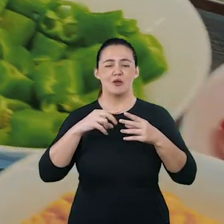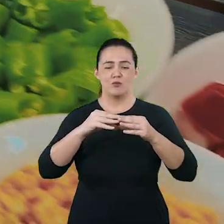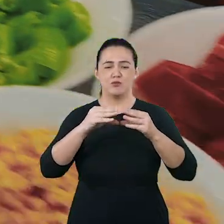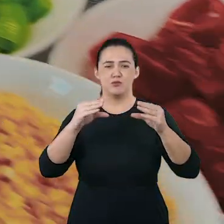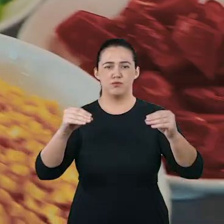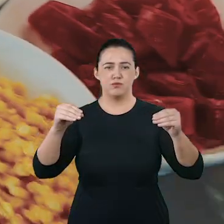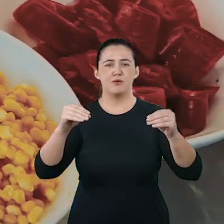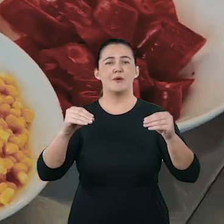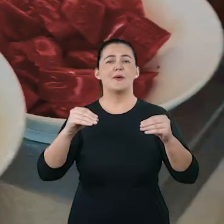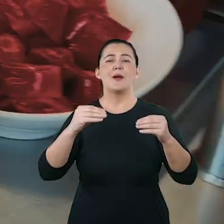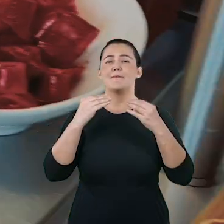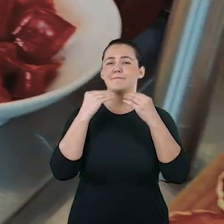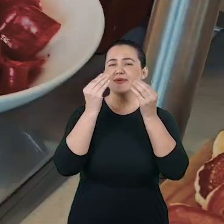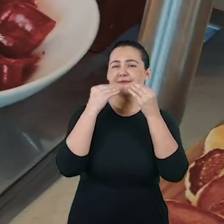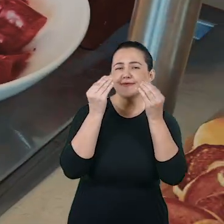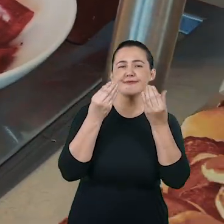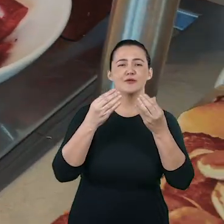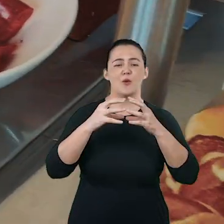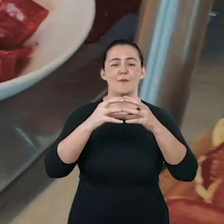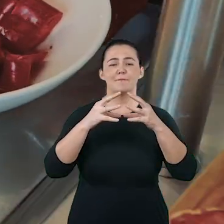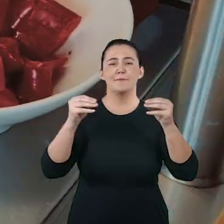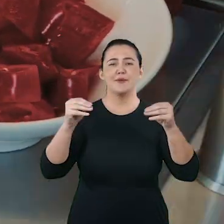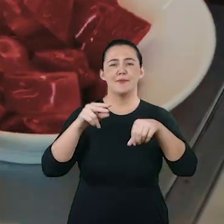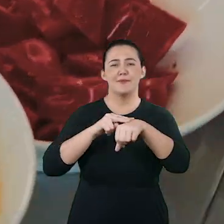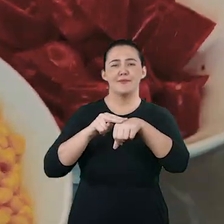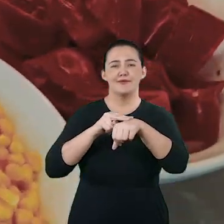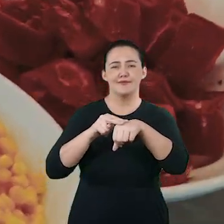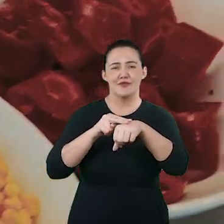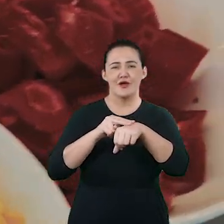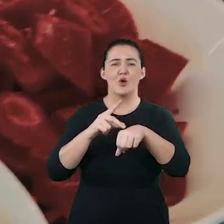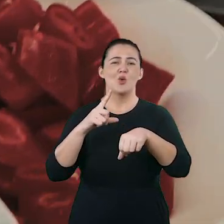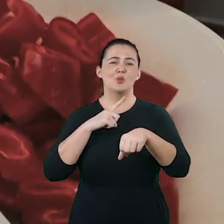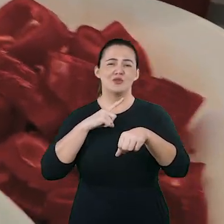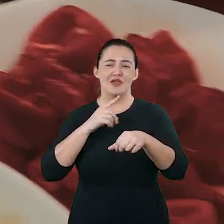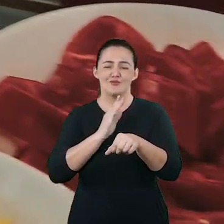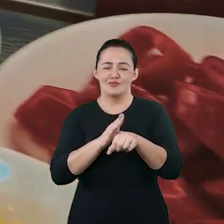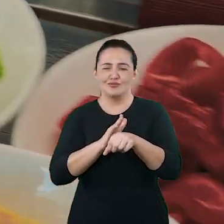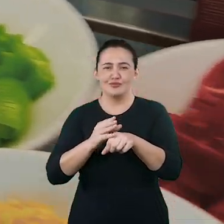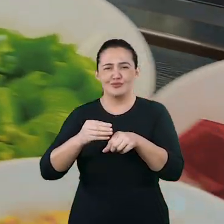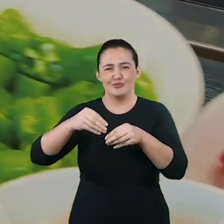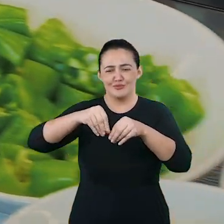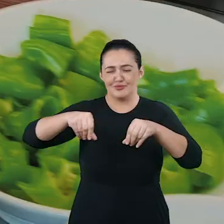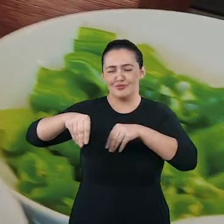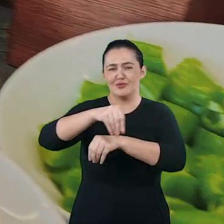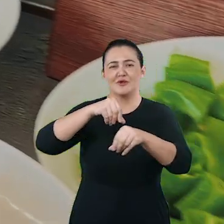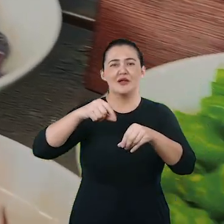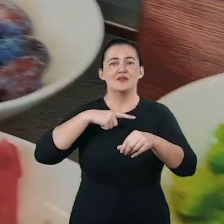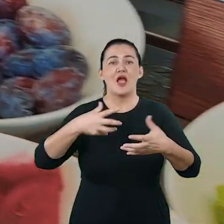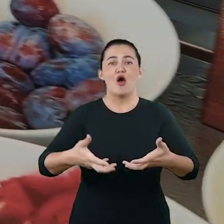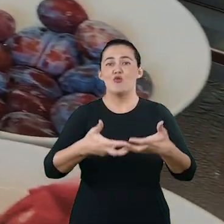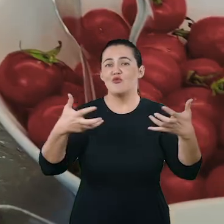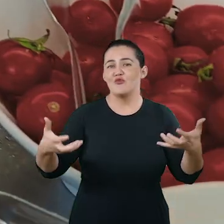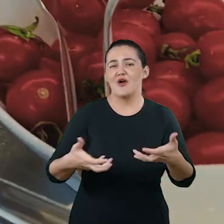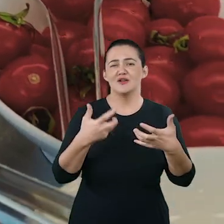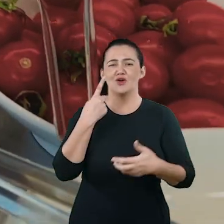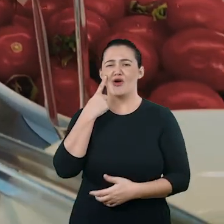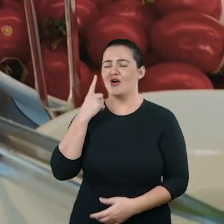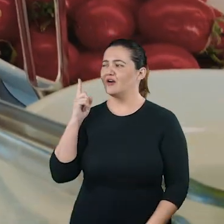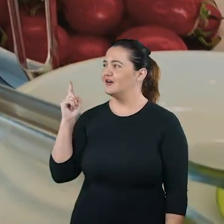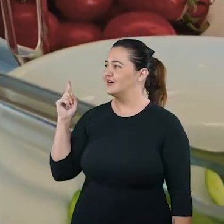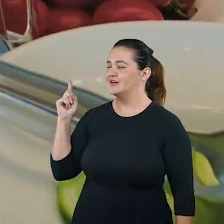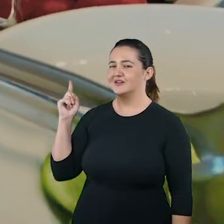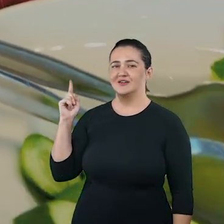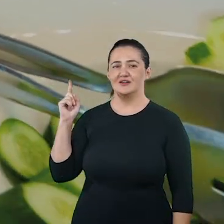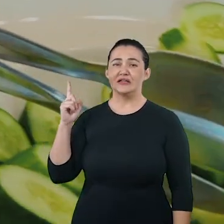deles. Milho, pimentão, todos os tipos de pimentão, salsinha, várias folhas, alface, rúcula. Eles colocam